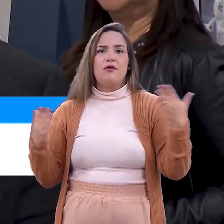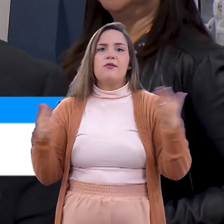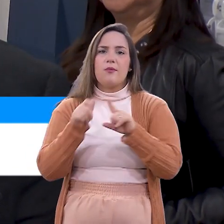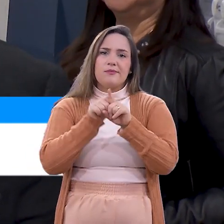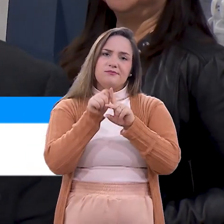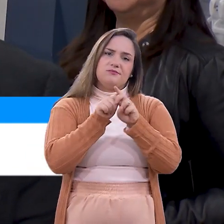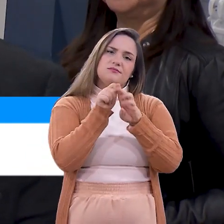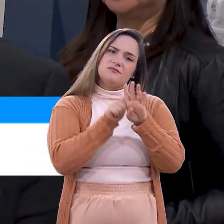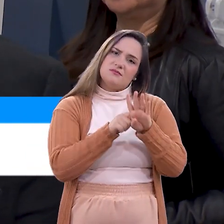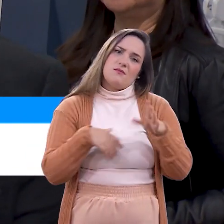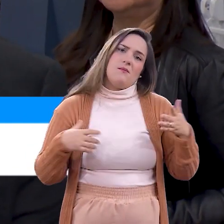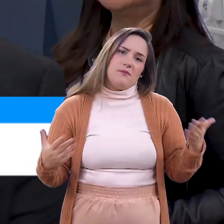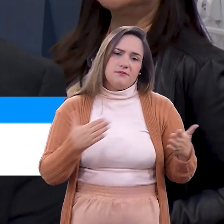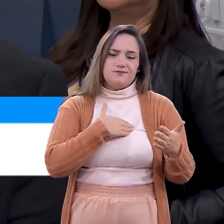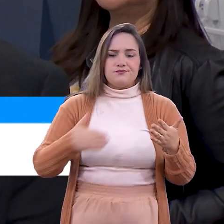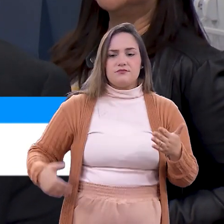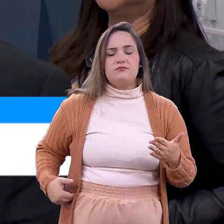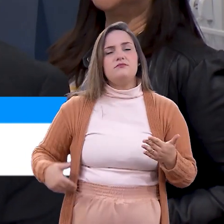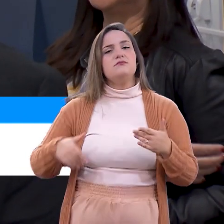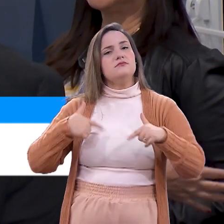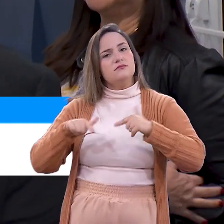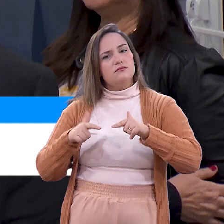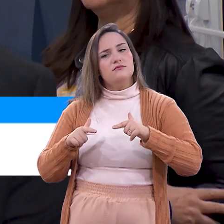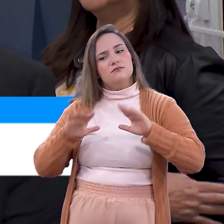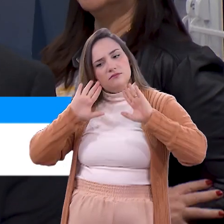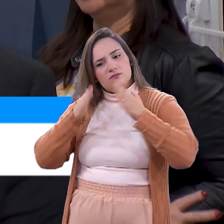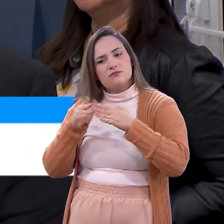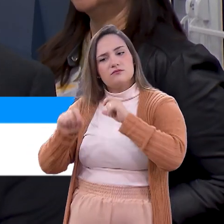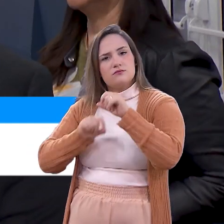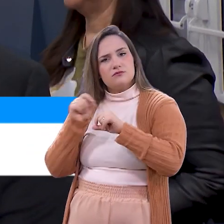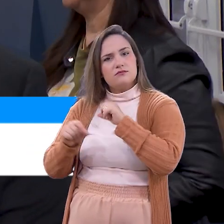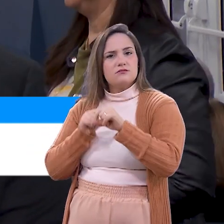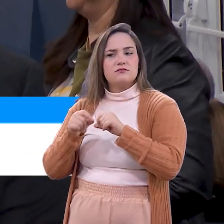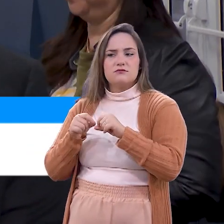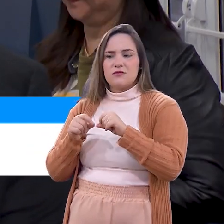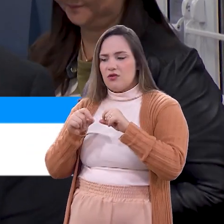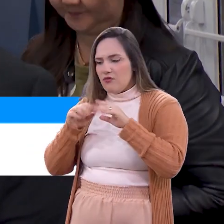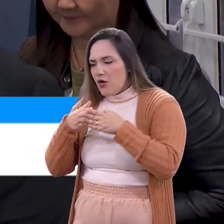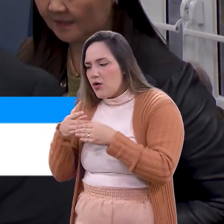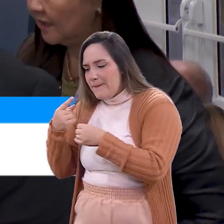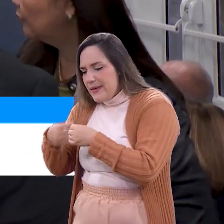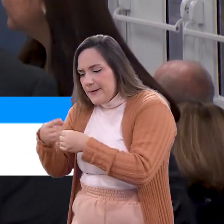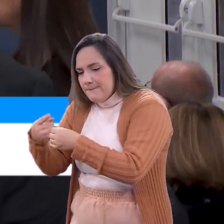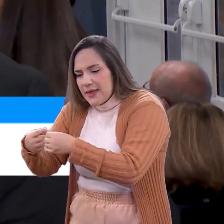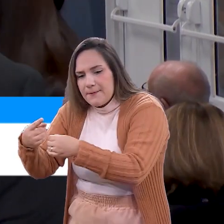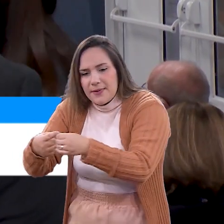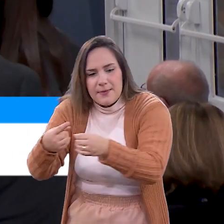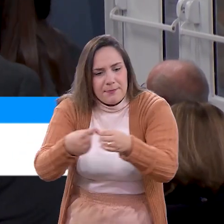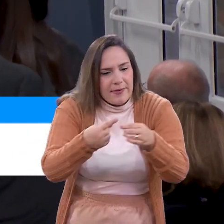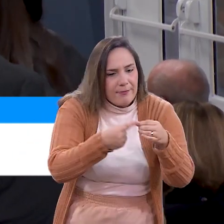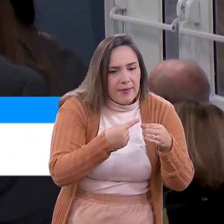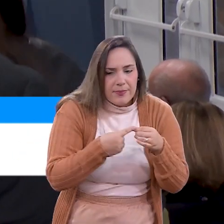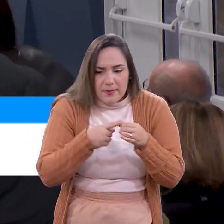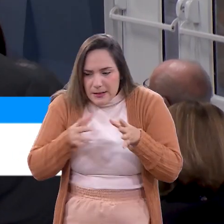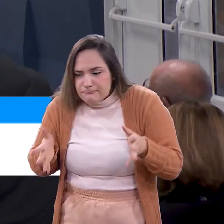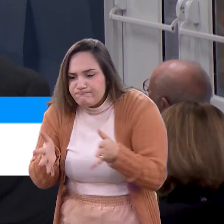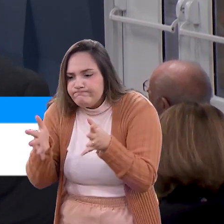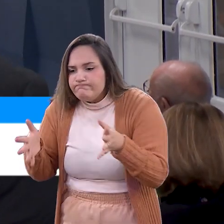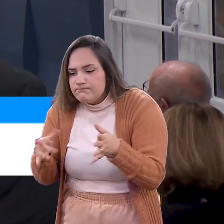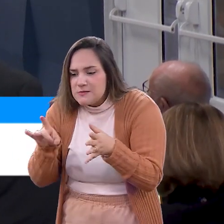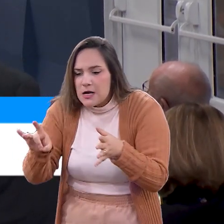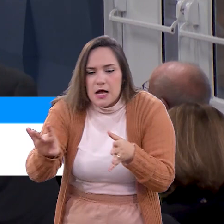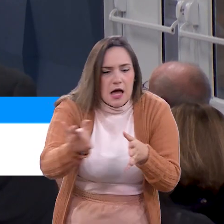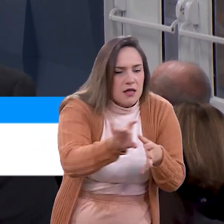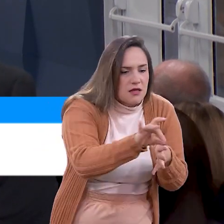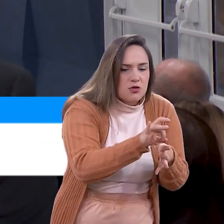nesse primeiro quadrimestre e o governo trabalhando de uma forma cada vez mais municipalista né incentivando aí os os